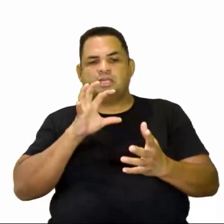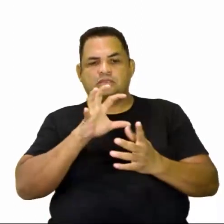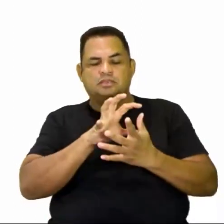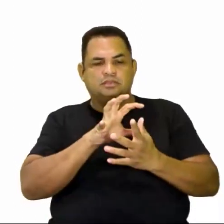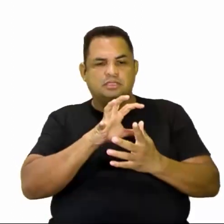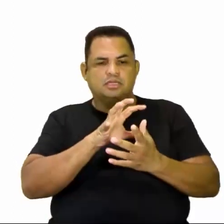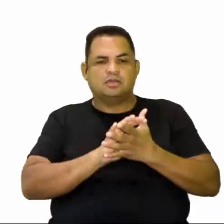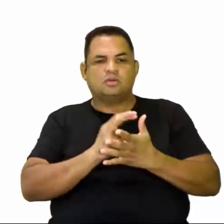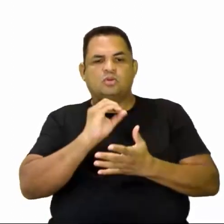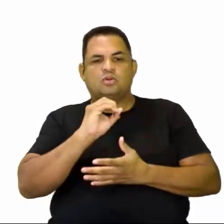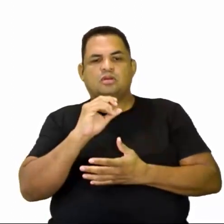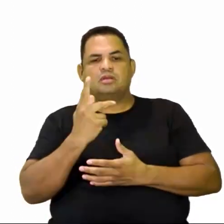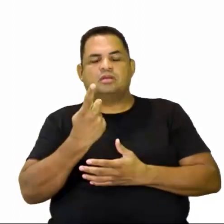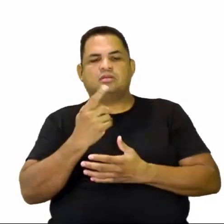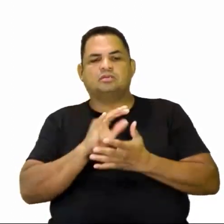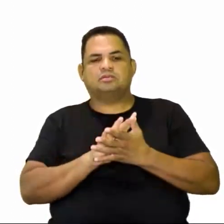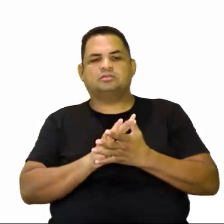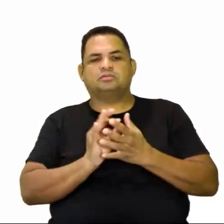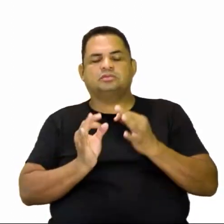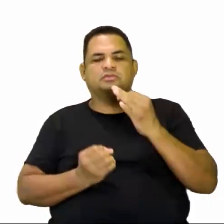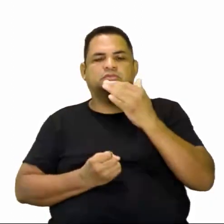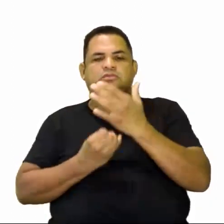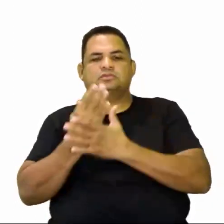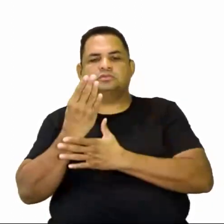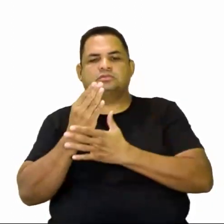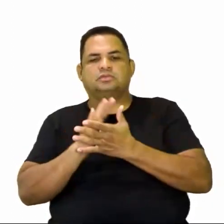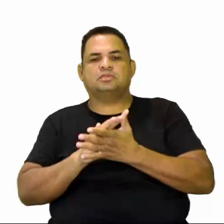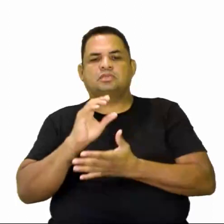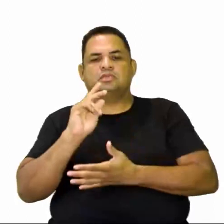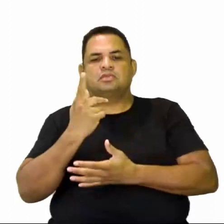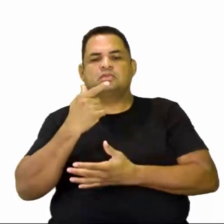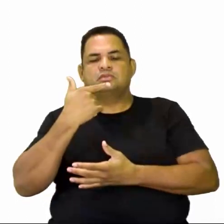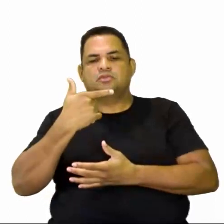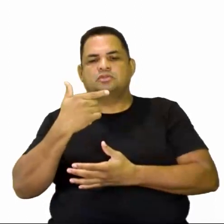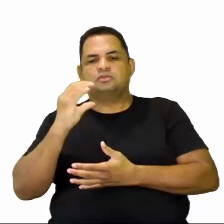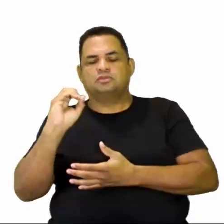OH, que vai formar H2O.